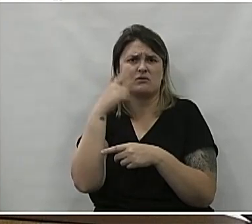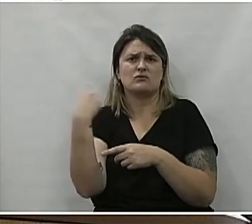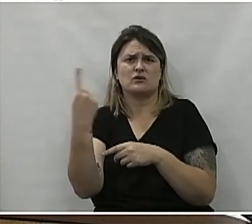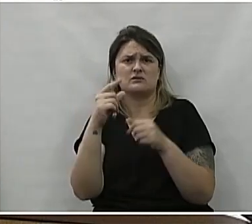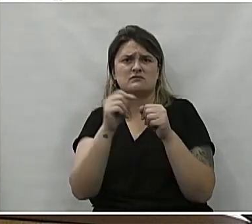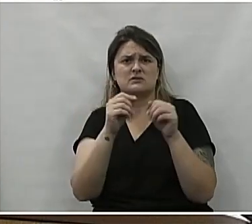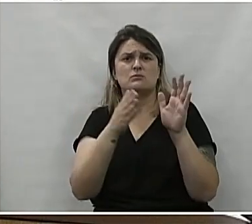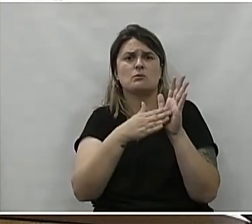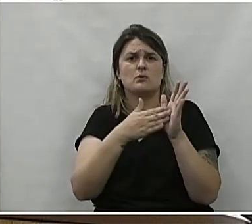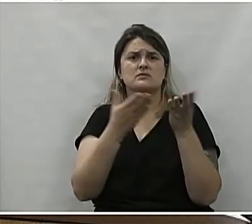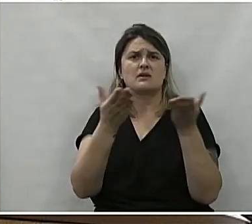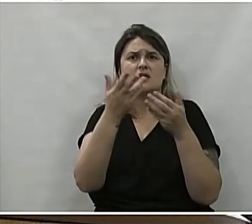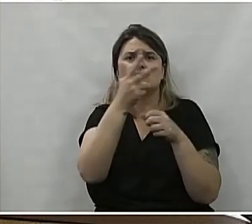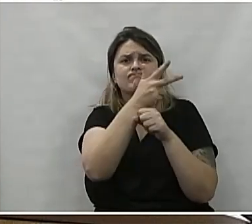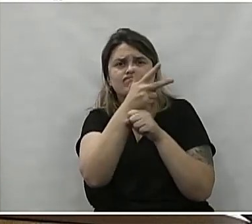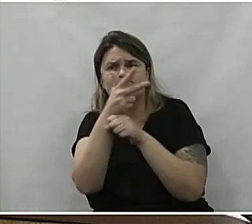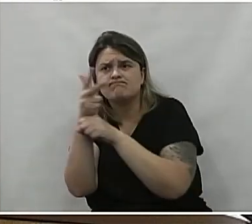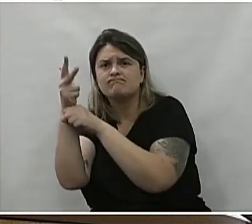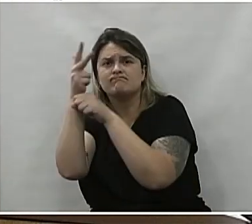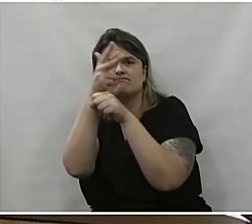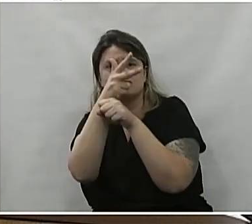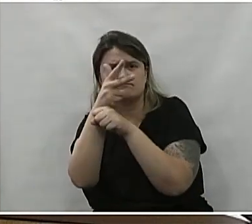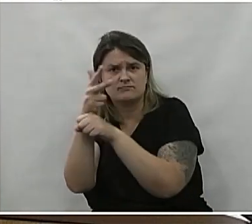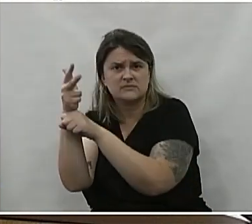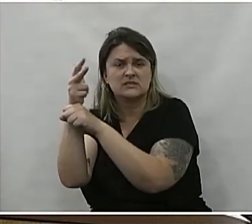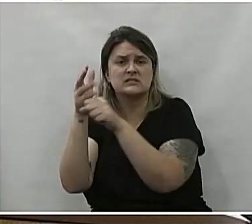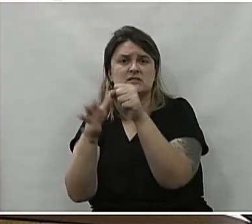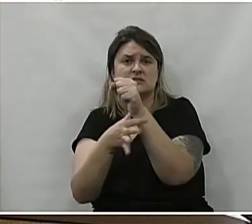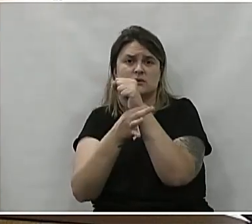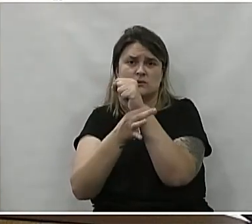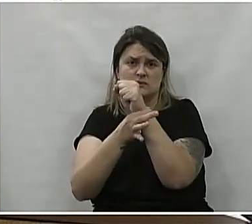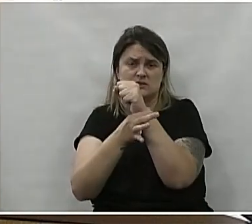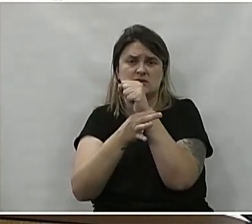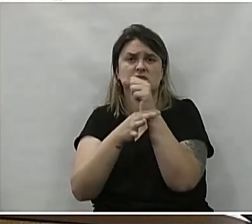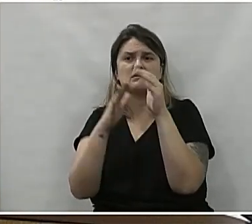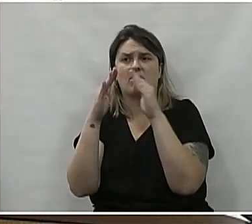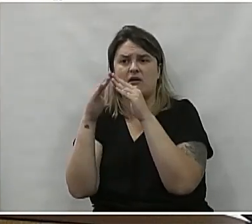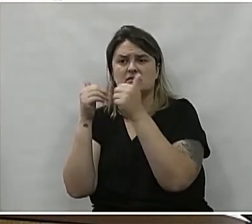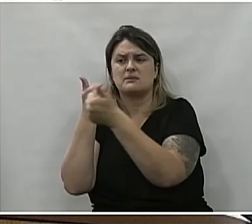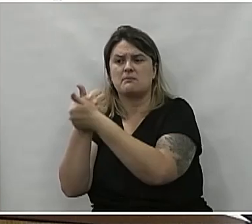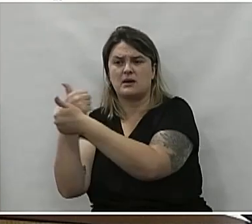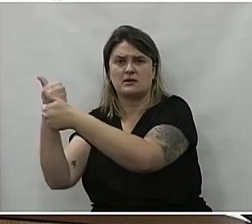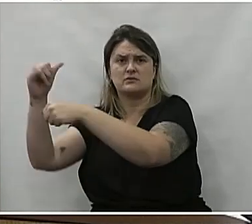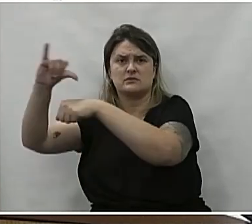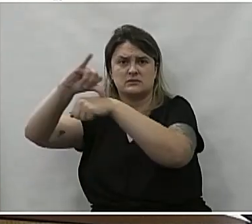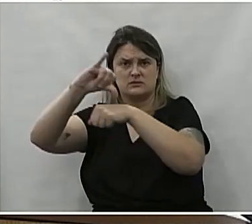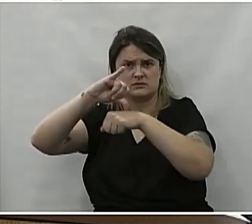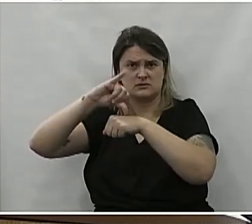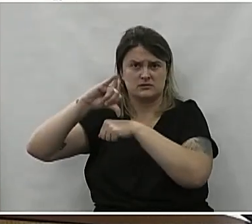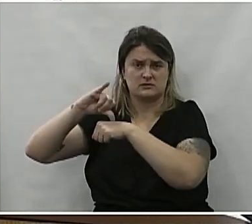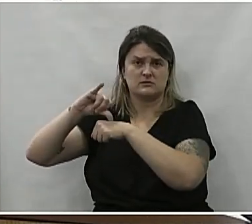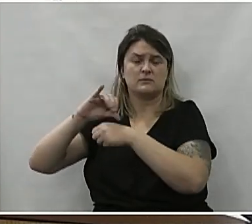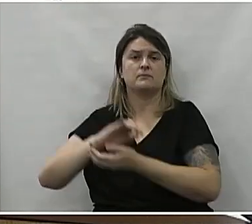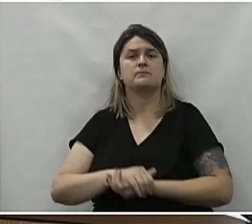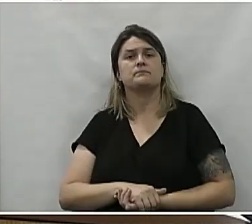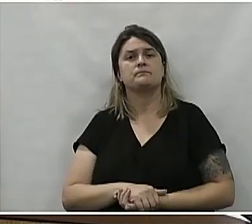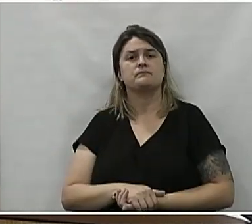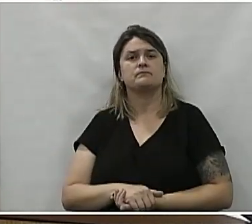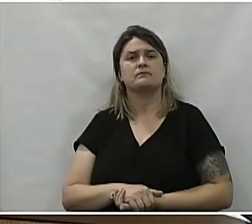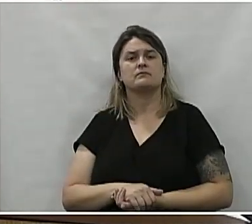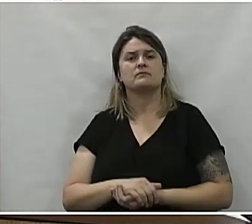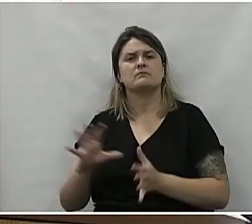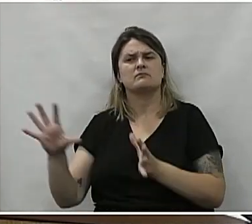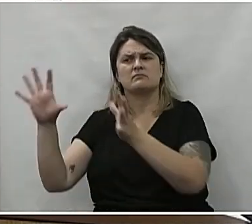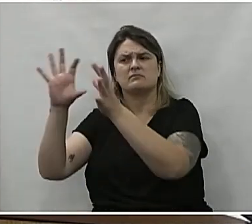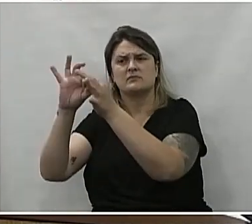Para averiguação De imagens Da câmera De segurança Nas casas Da região central Da cidade Nos arredores Da Unespar Onde foi